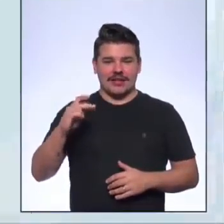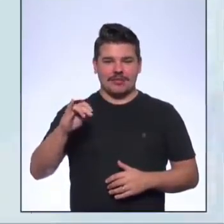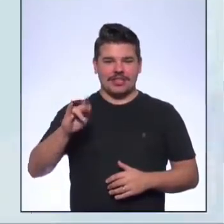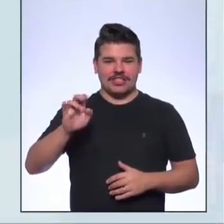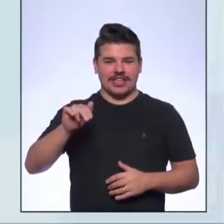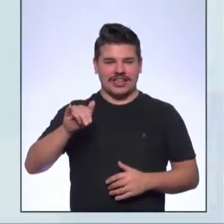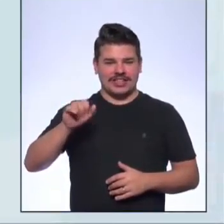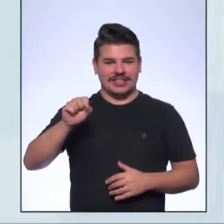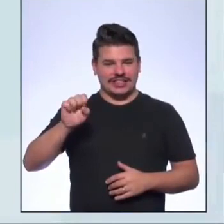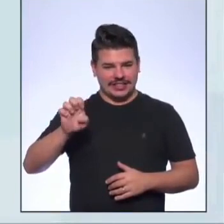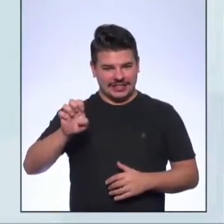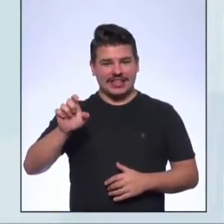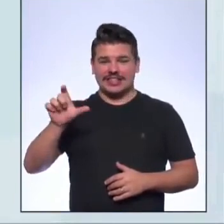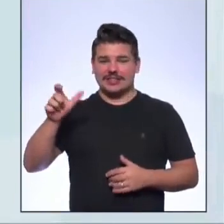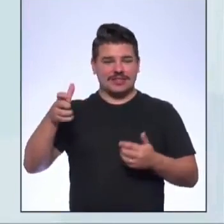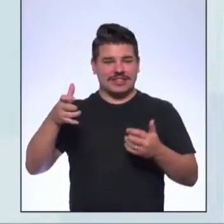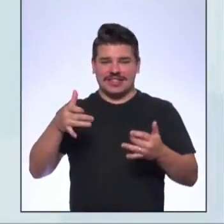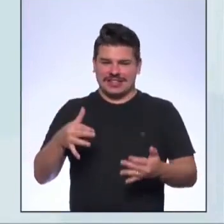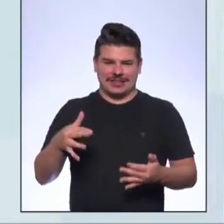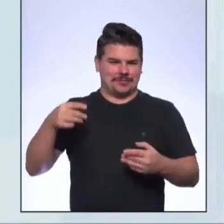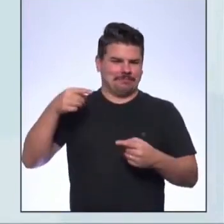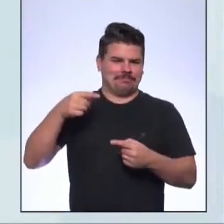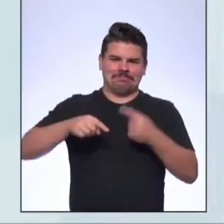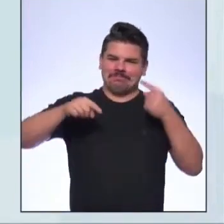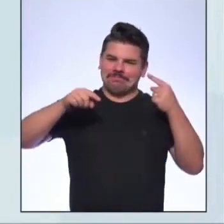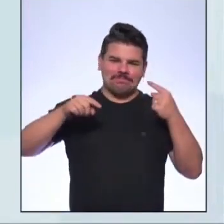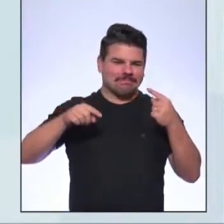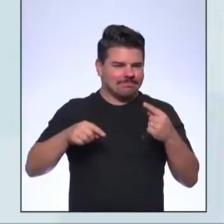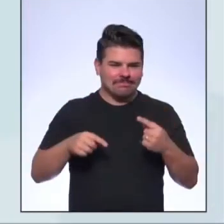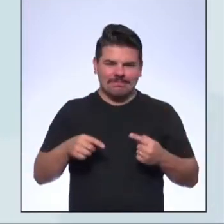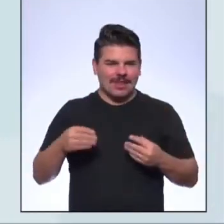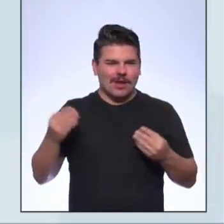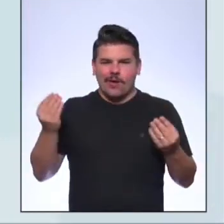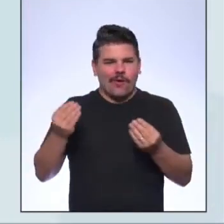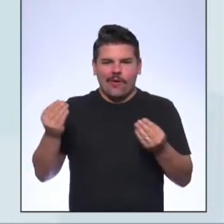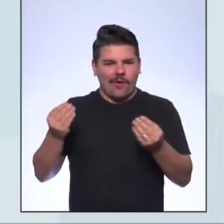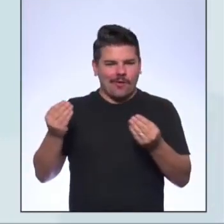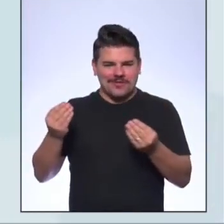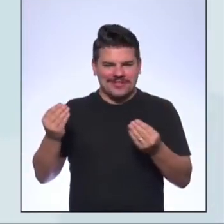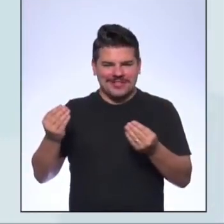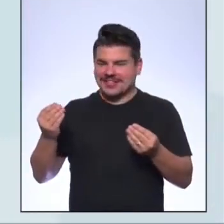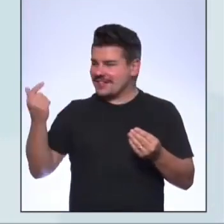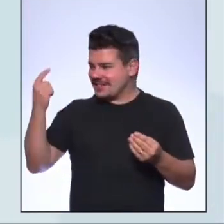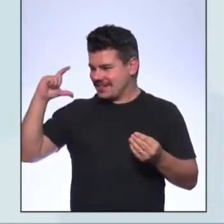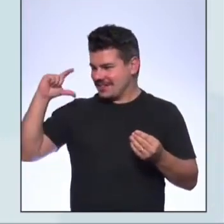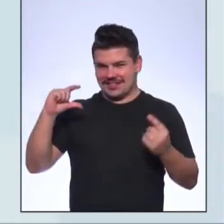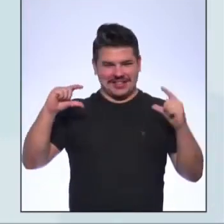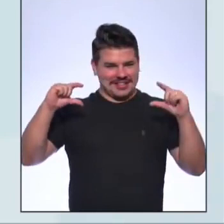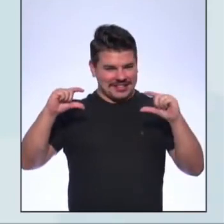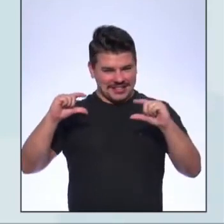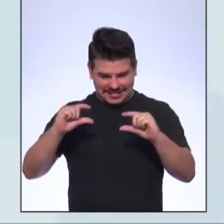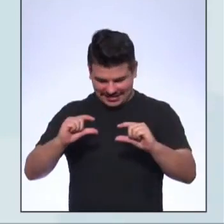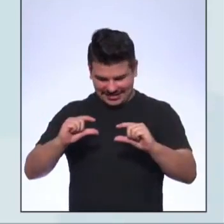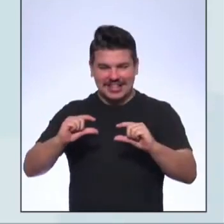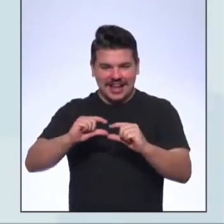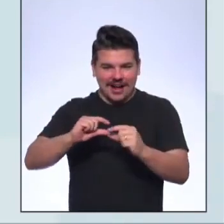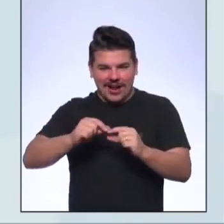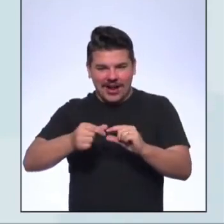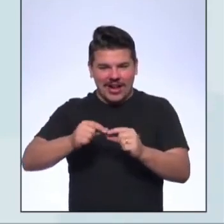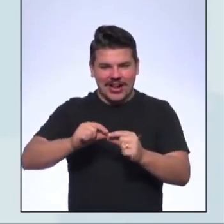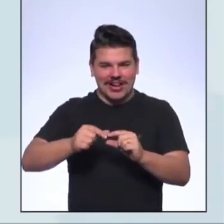menor sentido. Então, não existe um ser pré-formado. O que, na verdade, existe é uma matéria